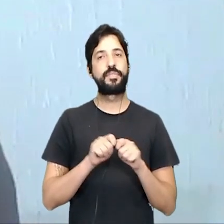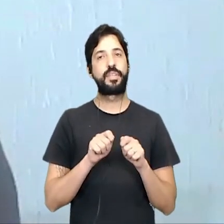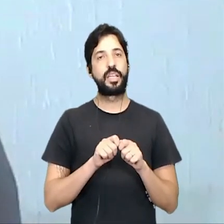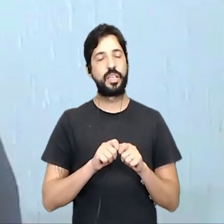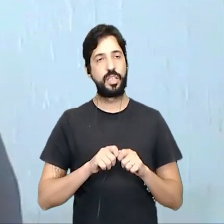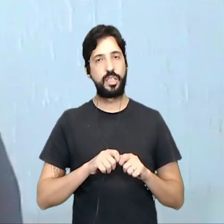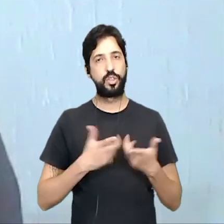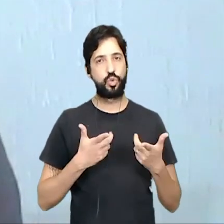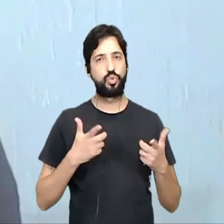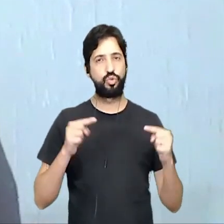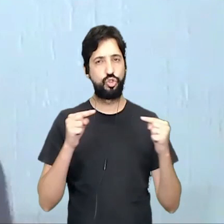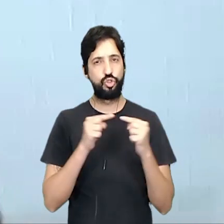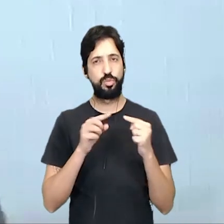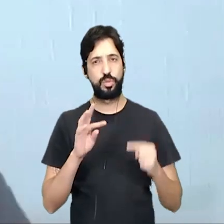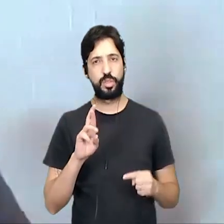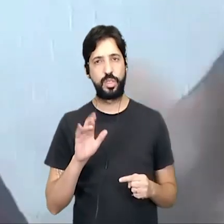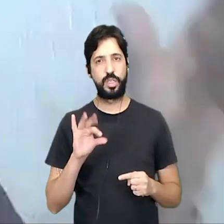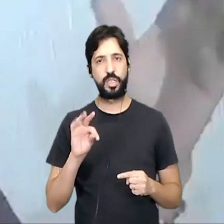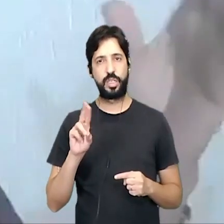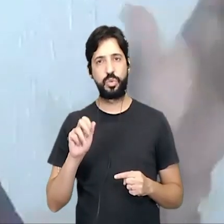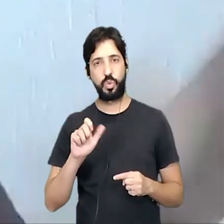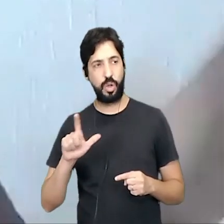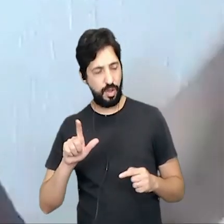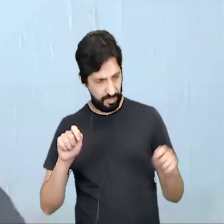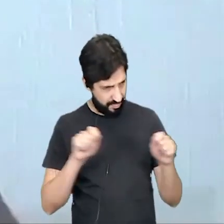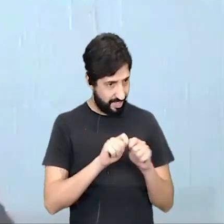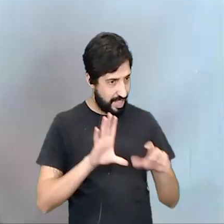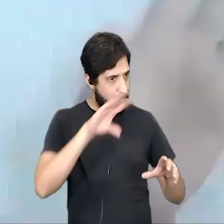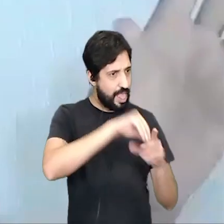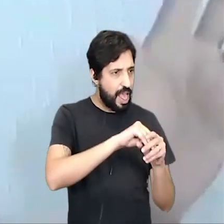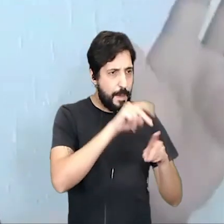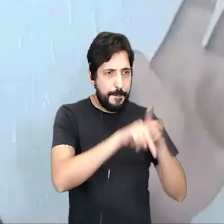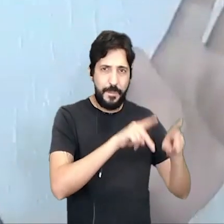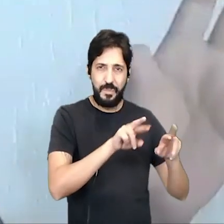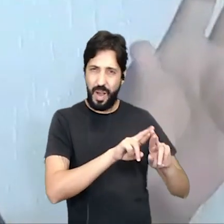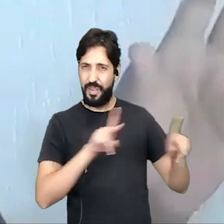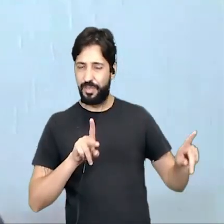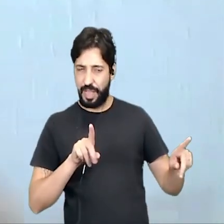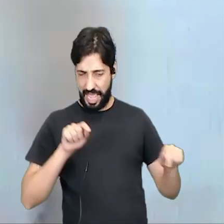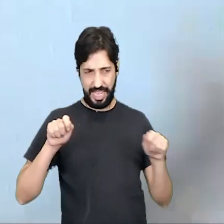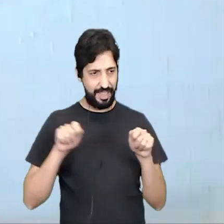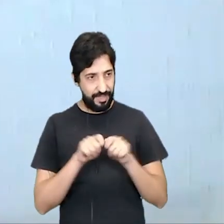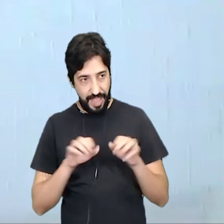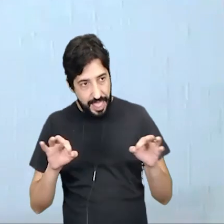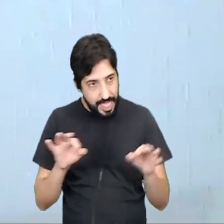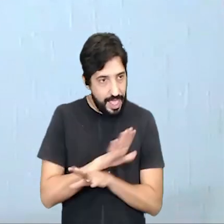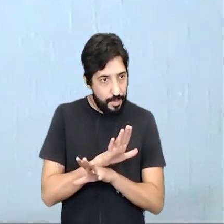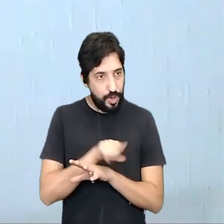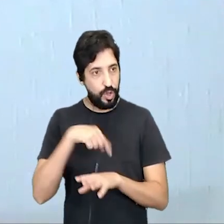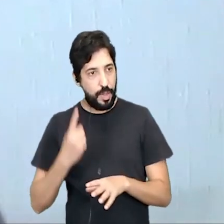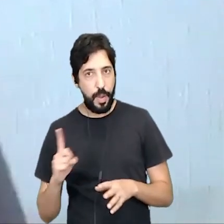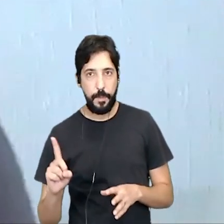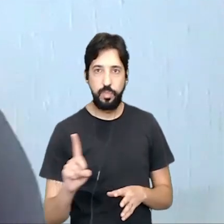uma pagelança, um chabore, no meio de um povo estranho. E depois que ele fez o